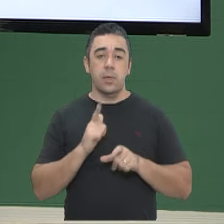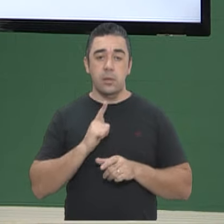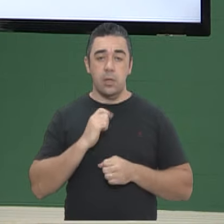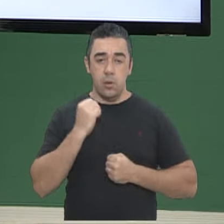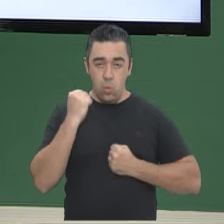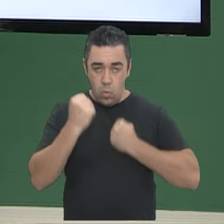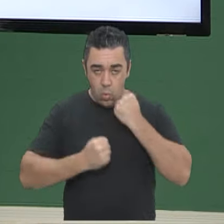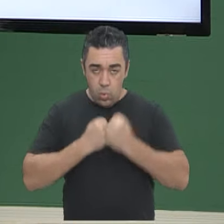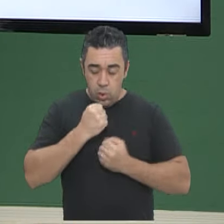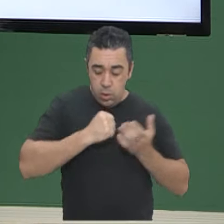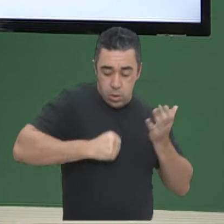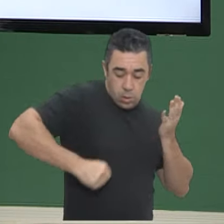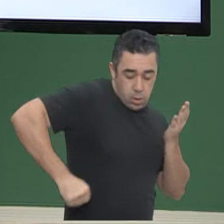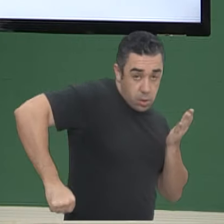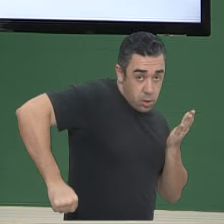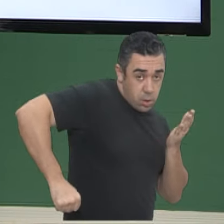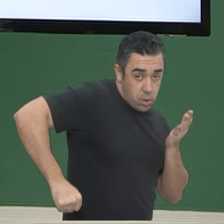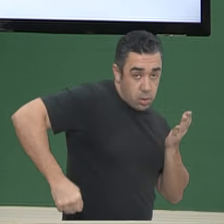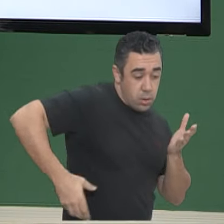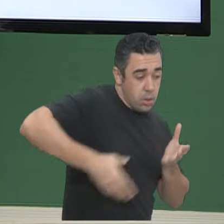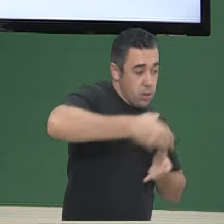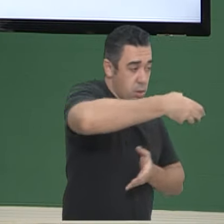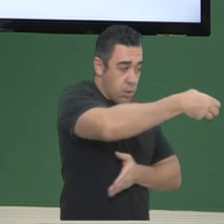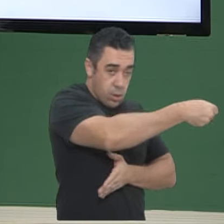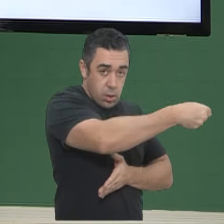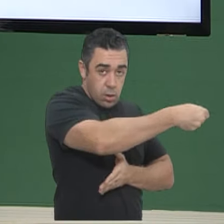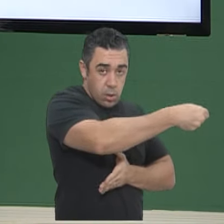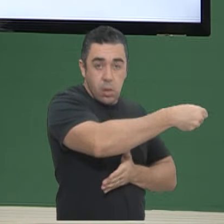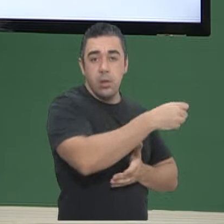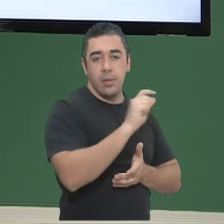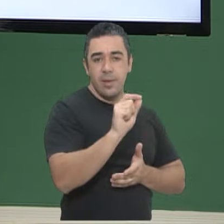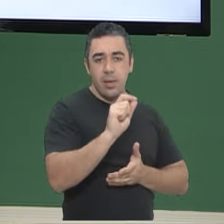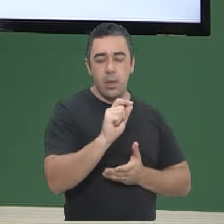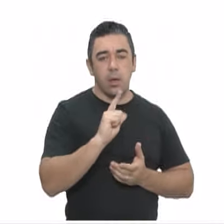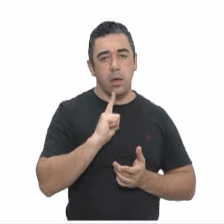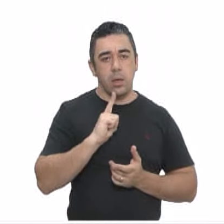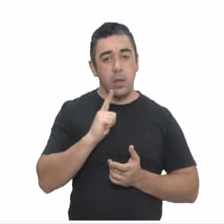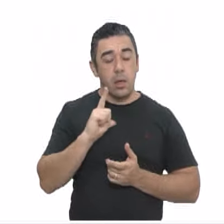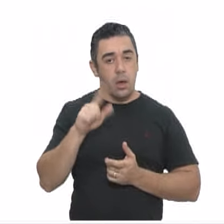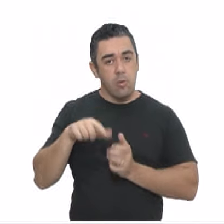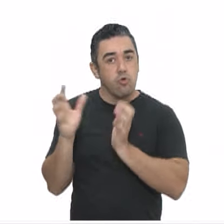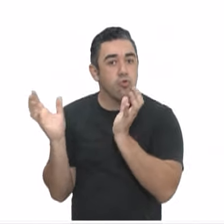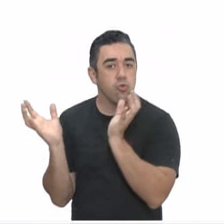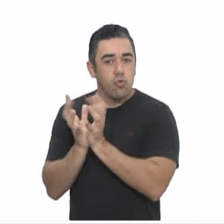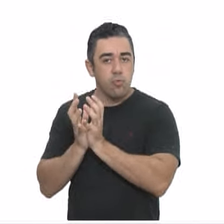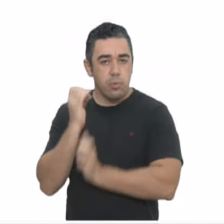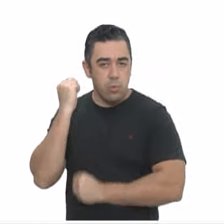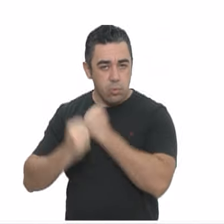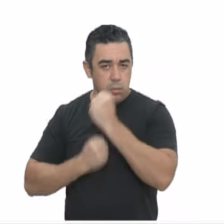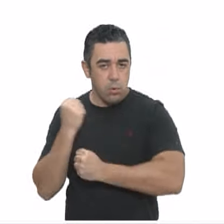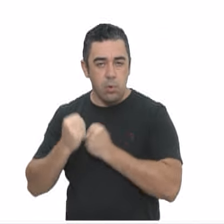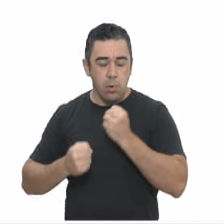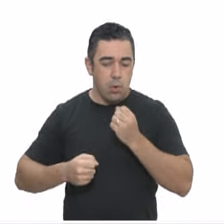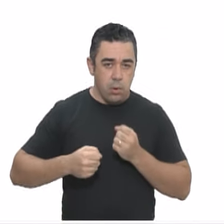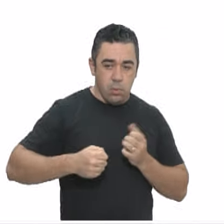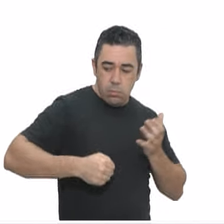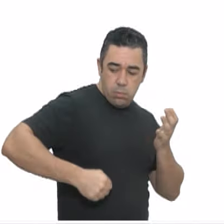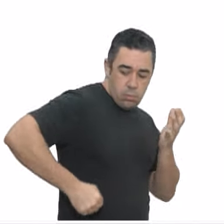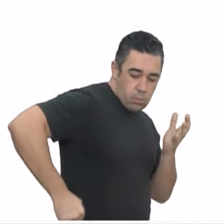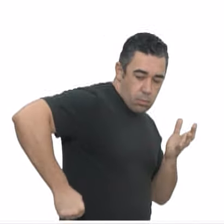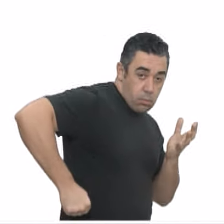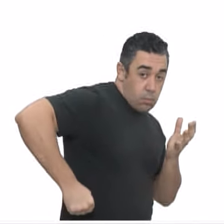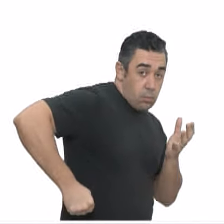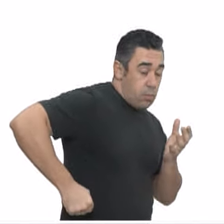revezamento, que é uma das poucas provas que são coletiva. Afinal, o atletismo ele tem